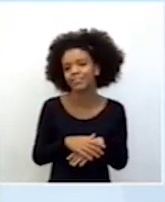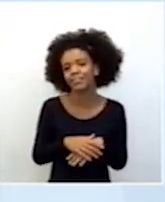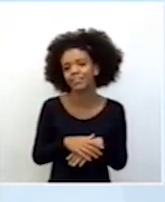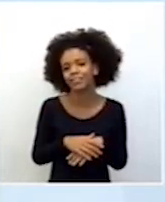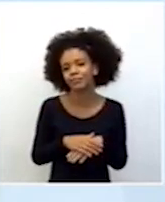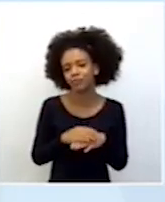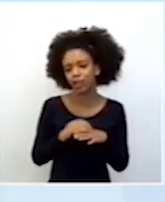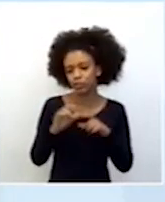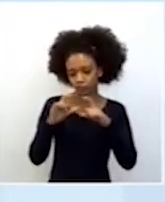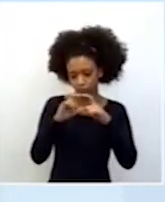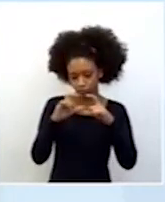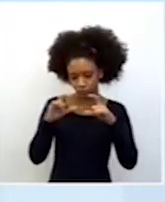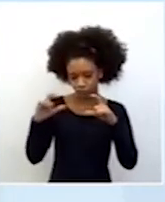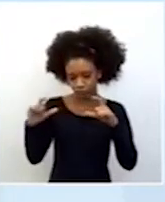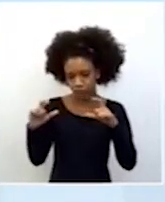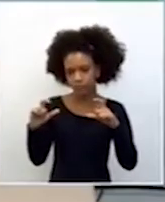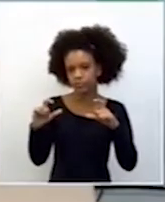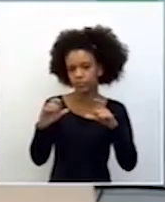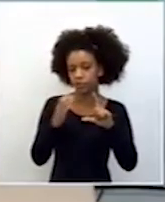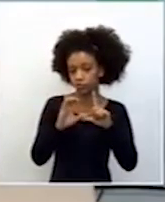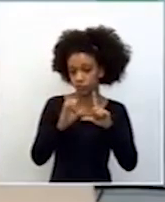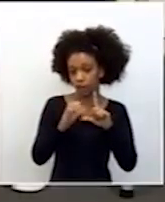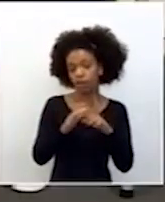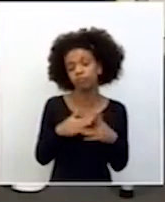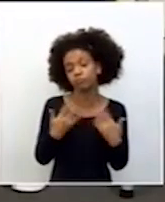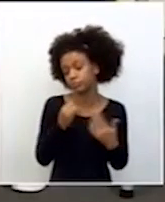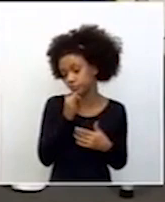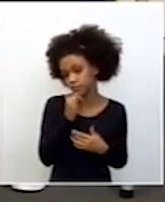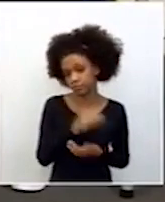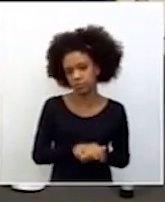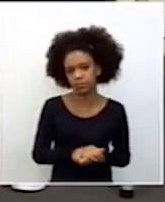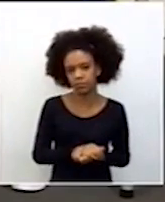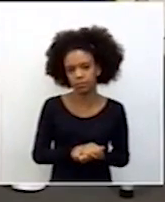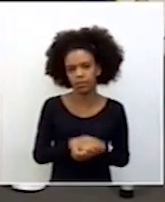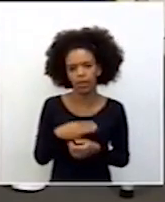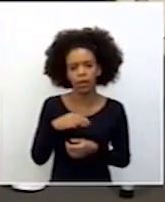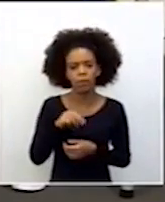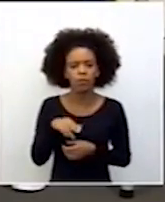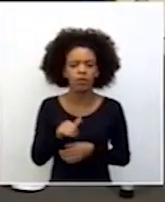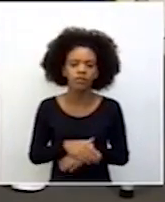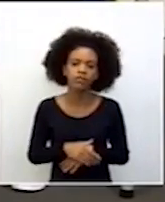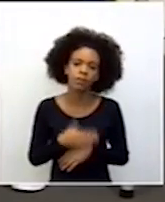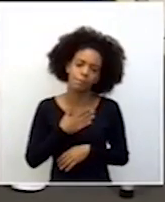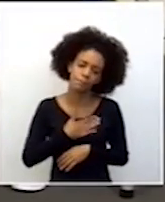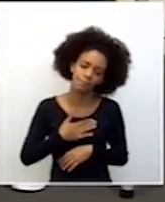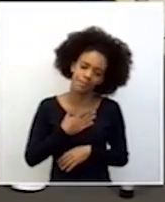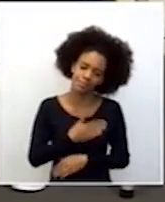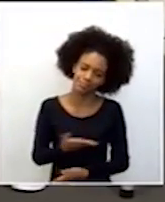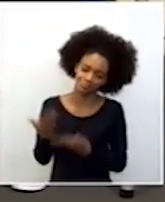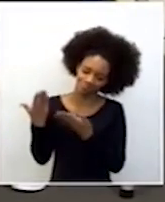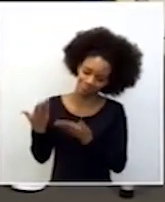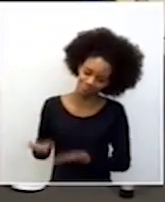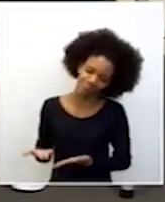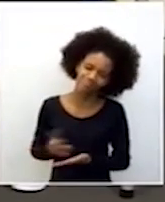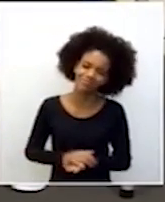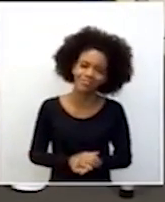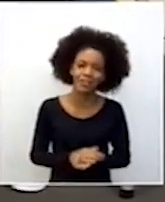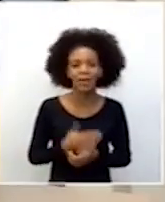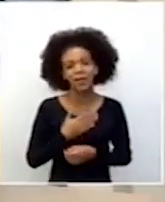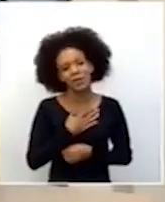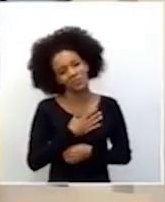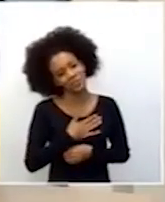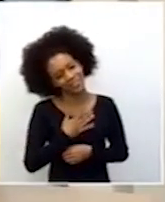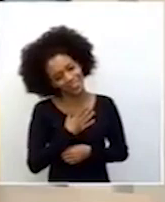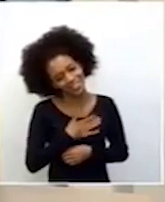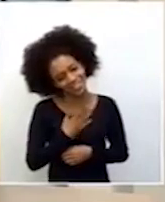memes, charges, por exemplo. Professora Mônica, um prazer tê-la aqui de novo conosco. Muito obrigado. Prazer é todo